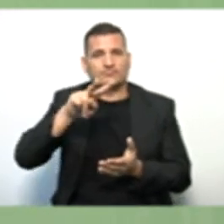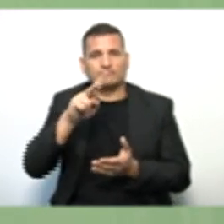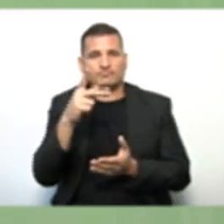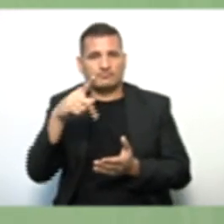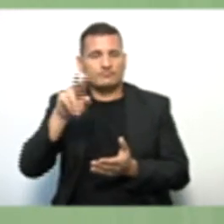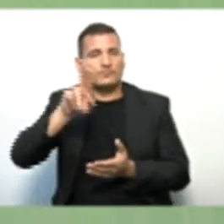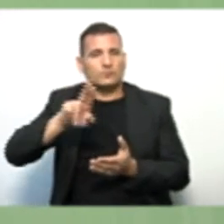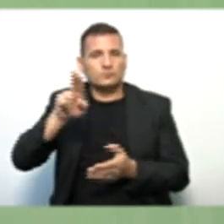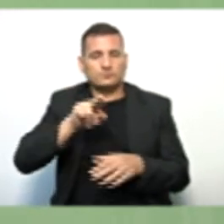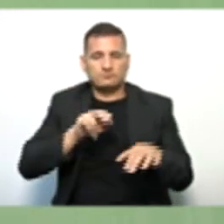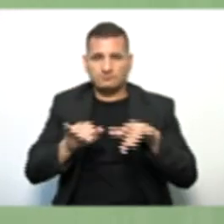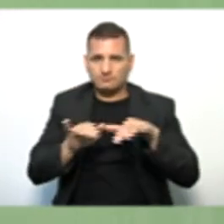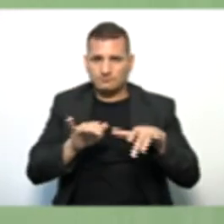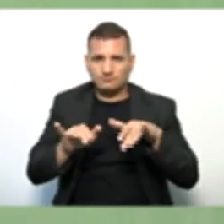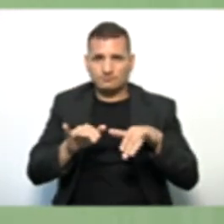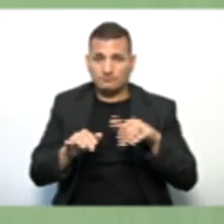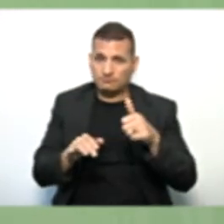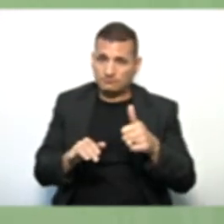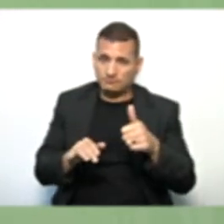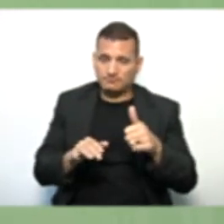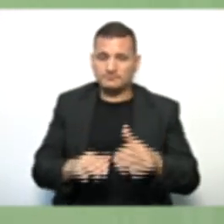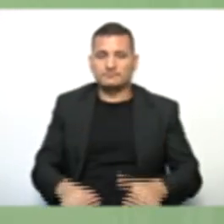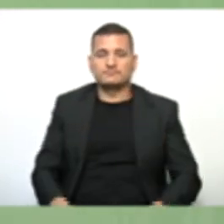bastante na minha programação, tá bom?